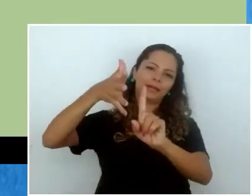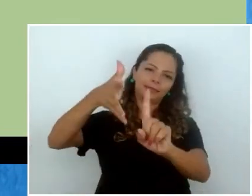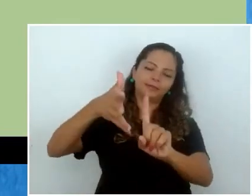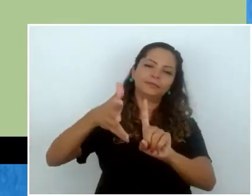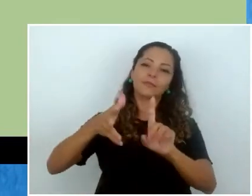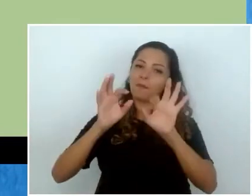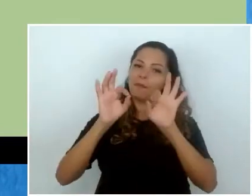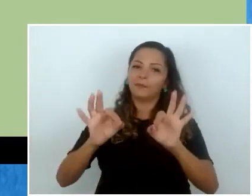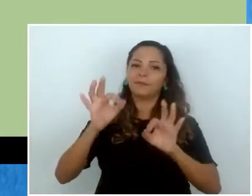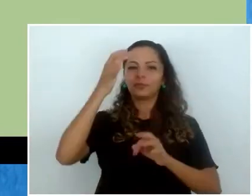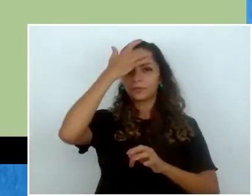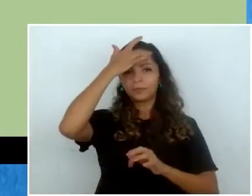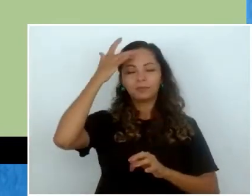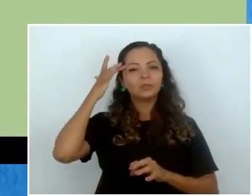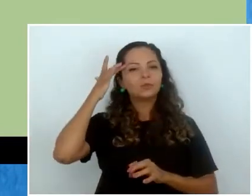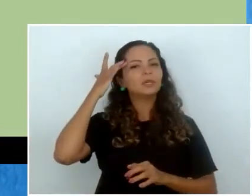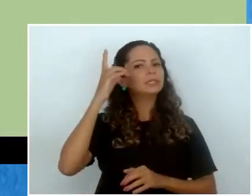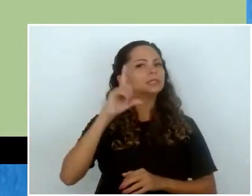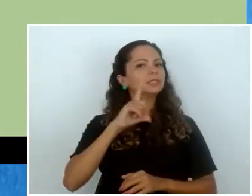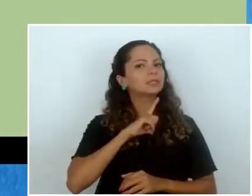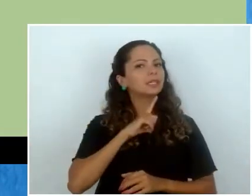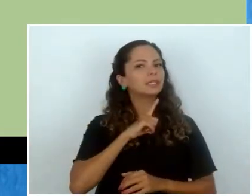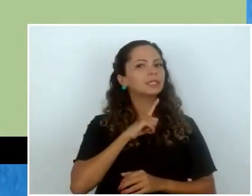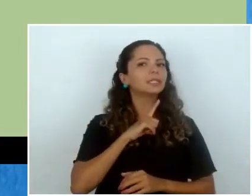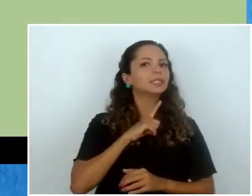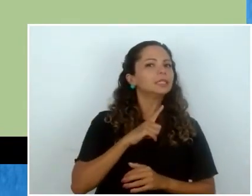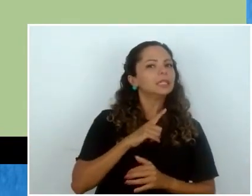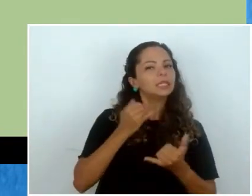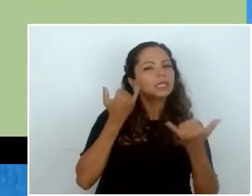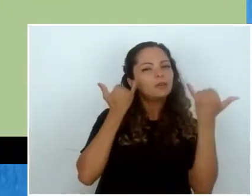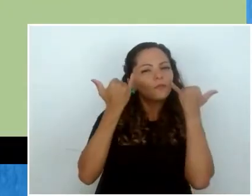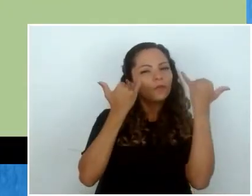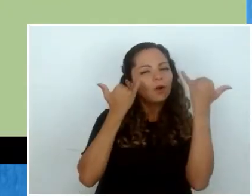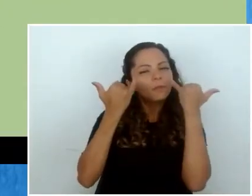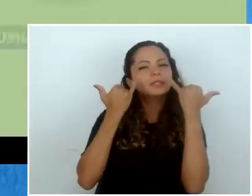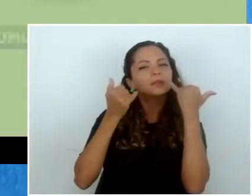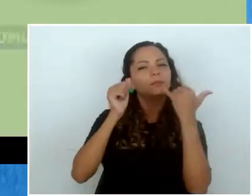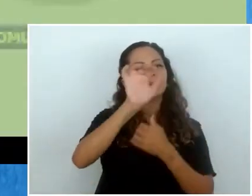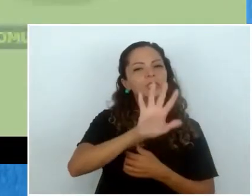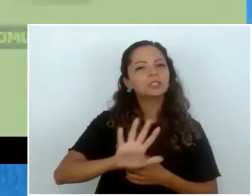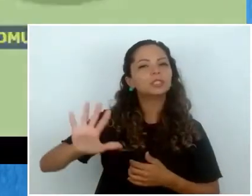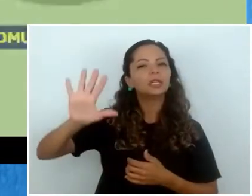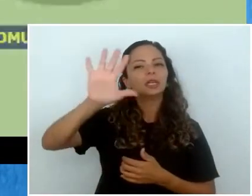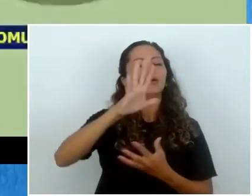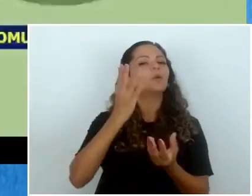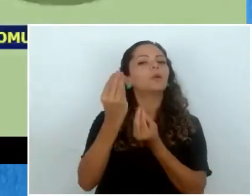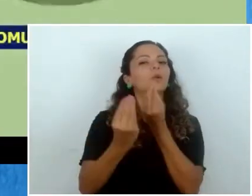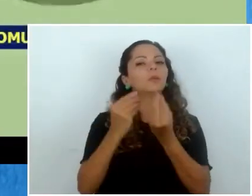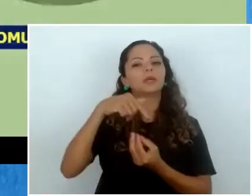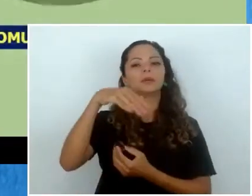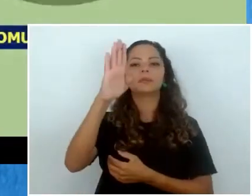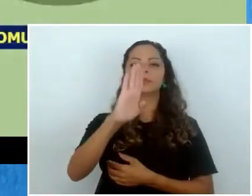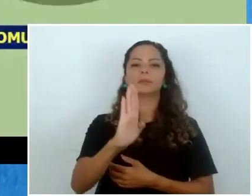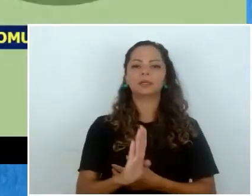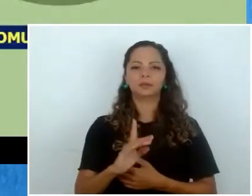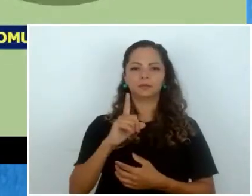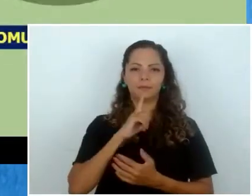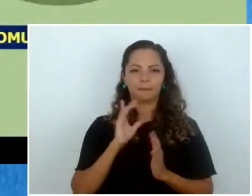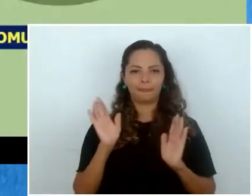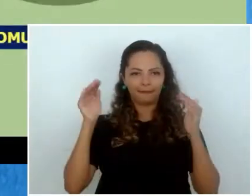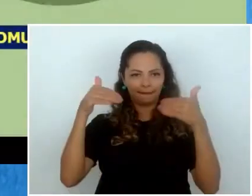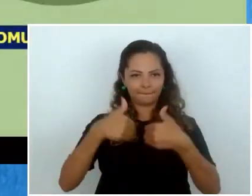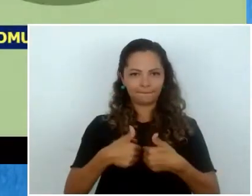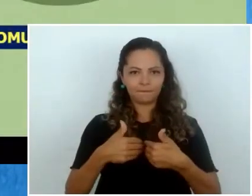vão se beneficiar, né, de uma informação mais geral sobre a situação no Brasil. Né. Então, nós sabemos, né, que o transtorno do espectro